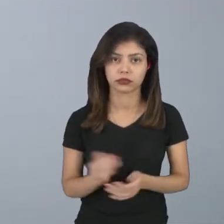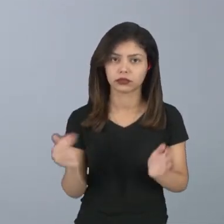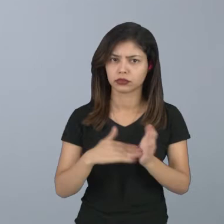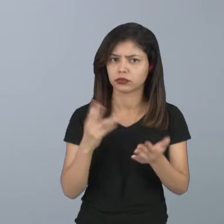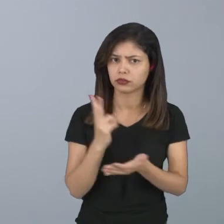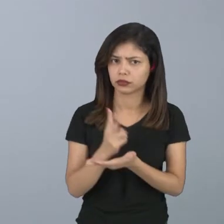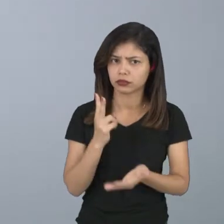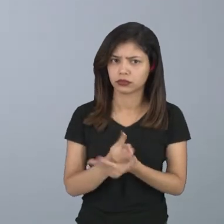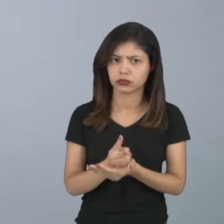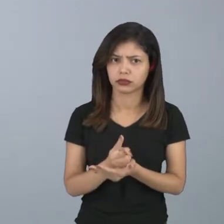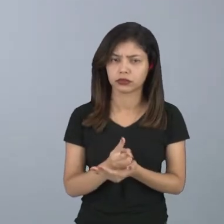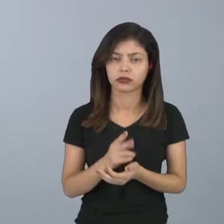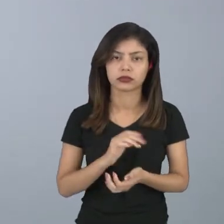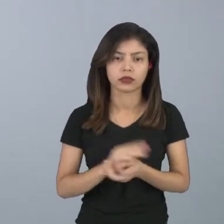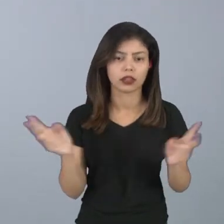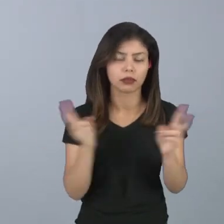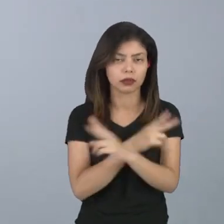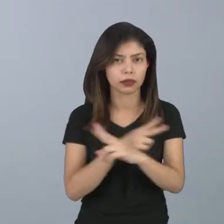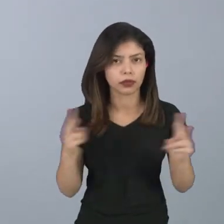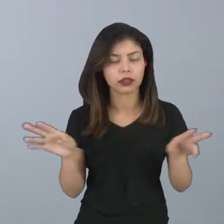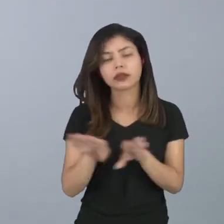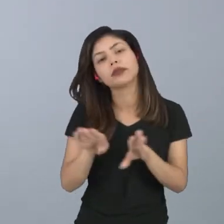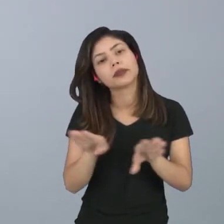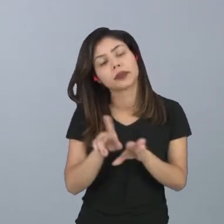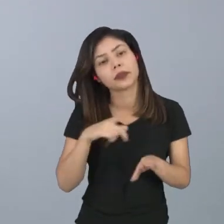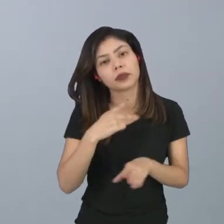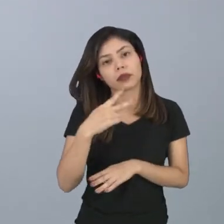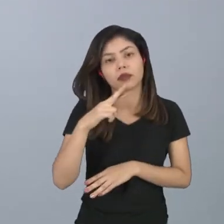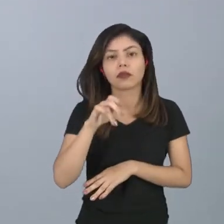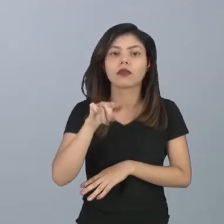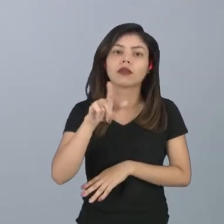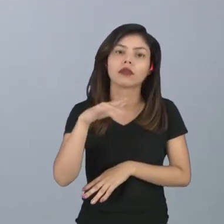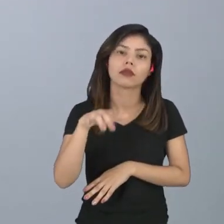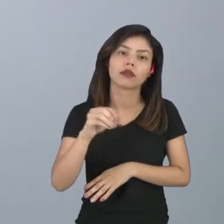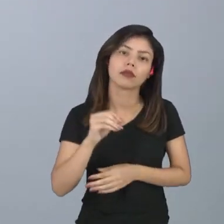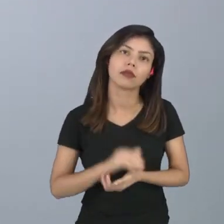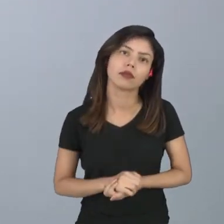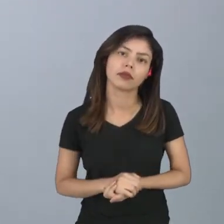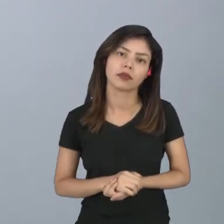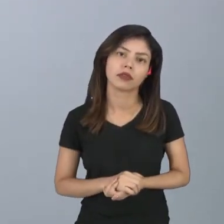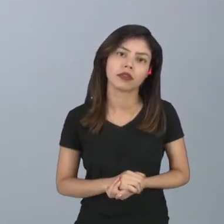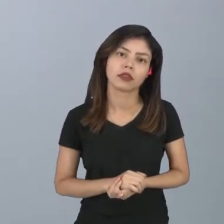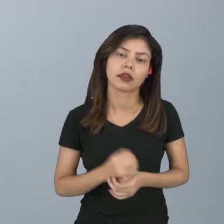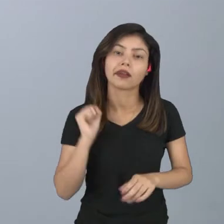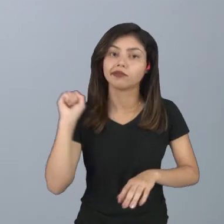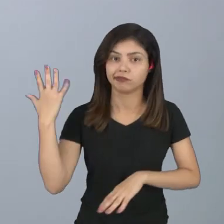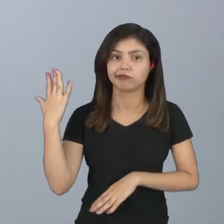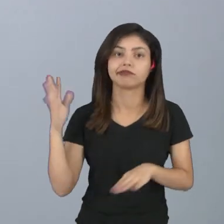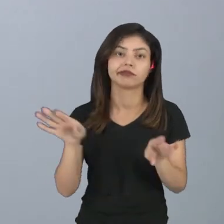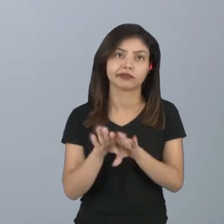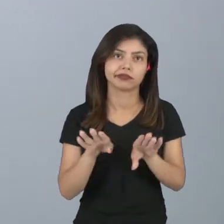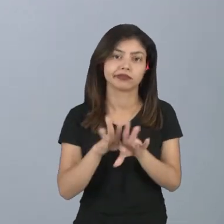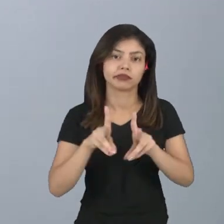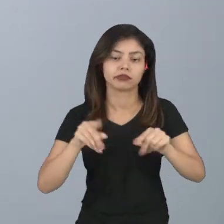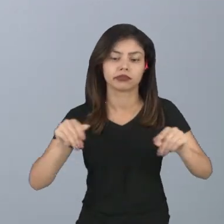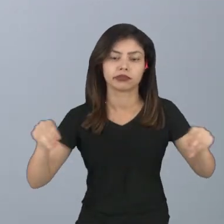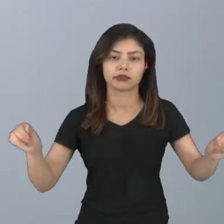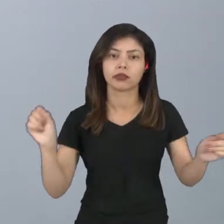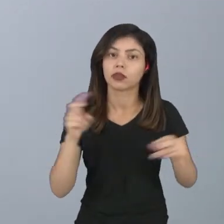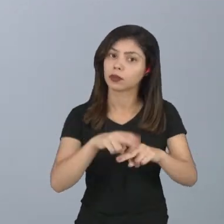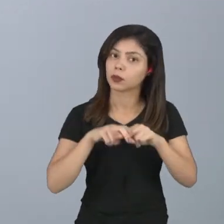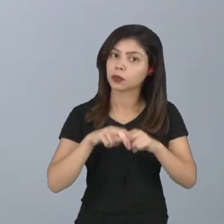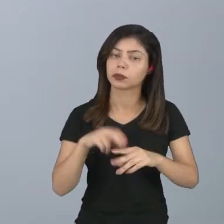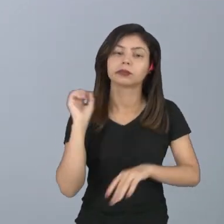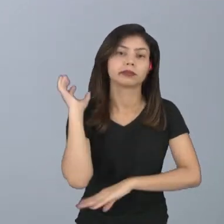até mesmo por meio do vento também, que é um polinizador, né? E aí acontece a disseminação, por isso que nas